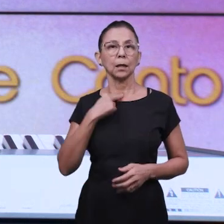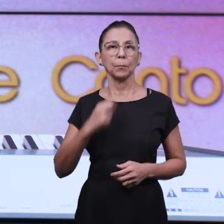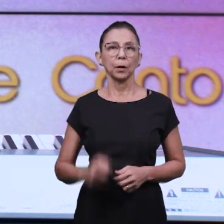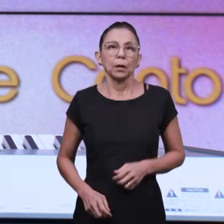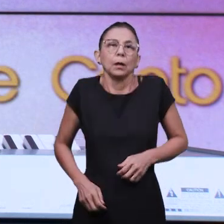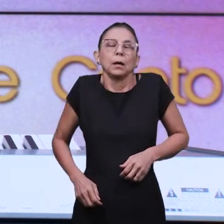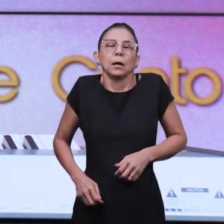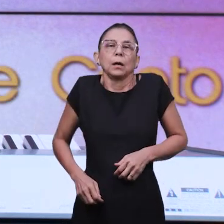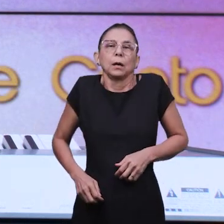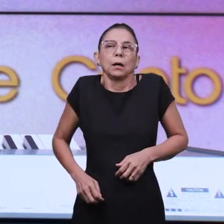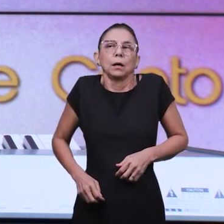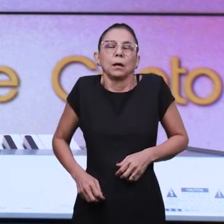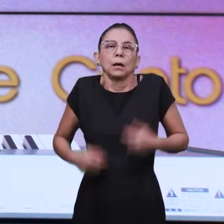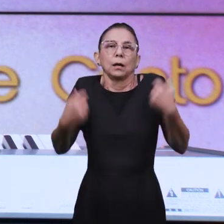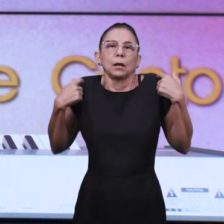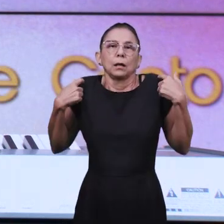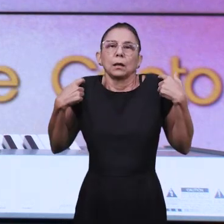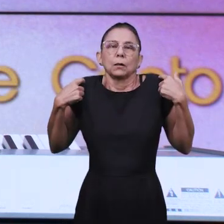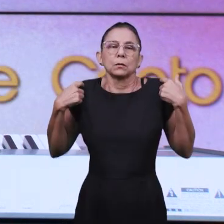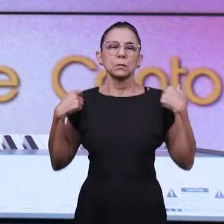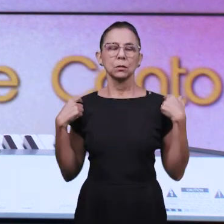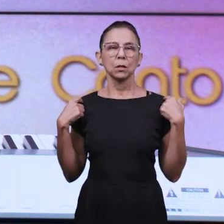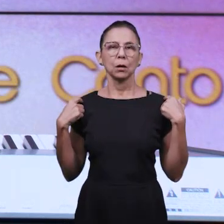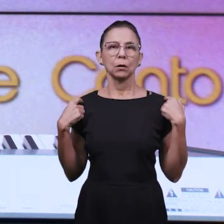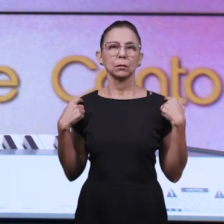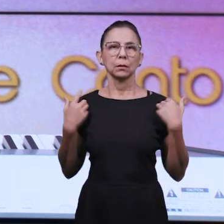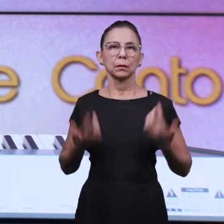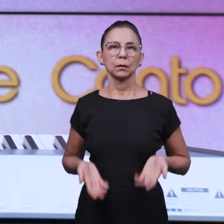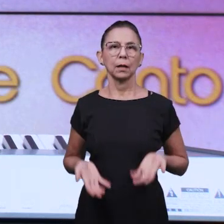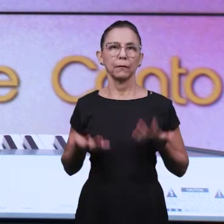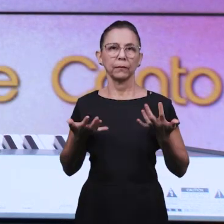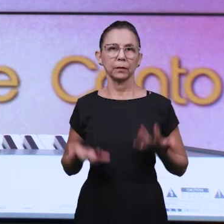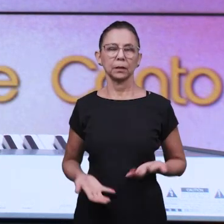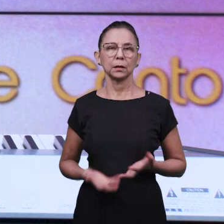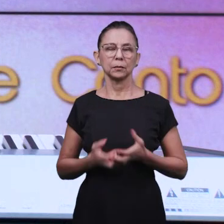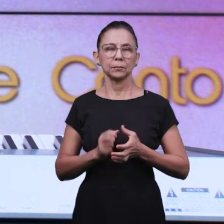da região clavicular e solta.